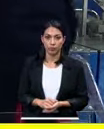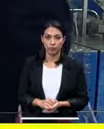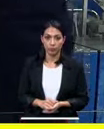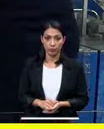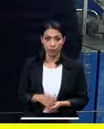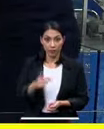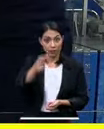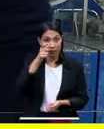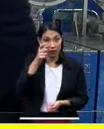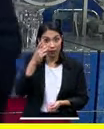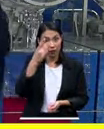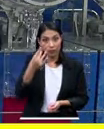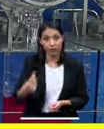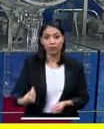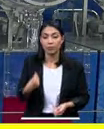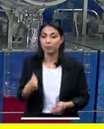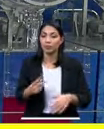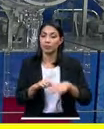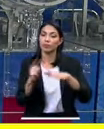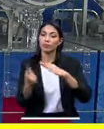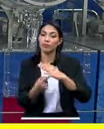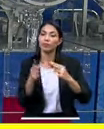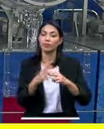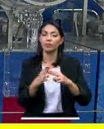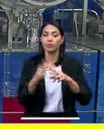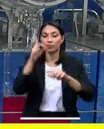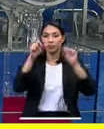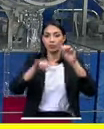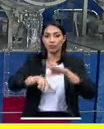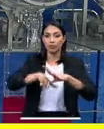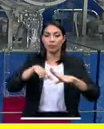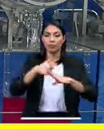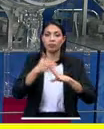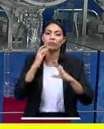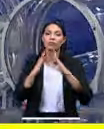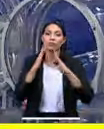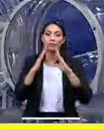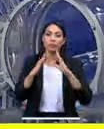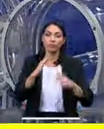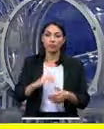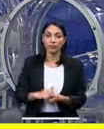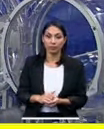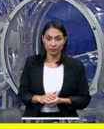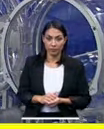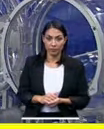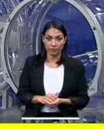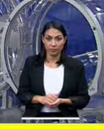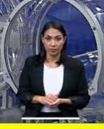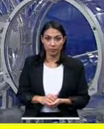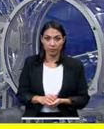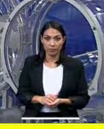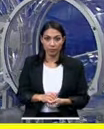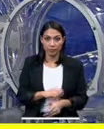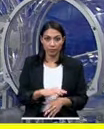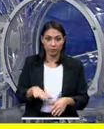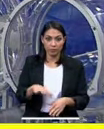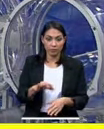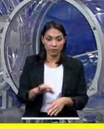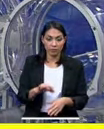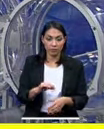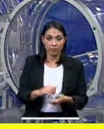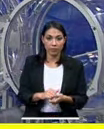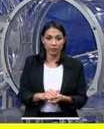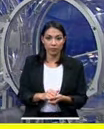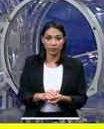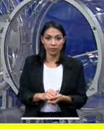Você acompanhando ao vivo por meio dos perfis da Caixa e da Rede TV no YouTube e no Facebook. Os sorteios desta terça-feira